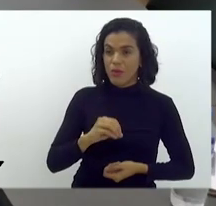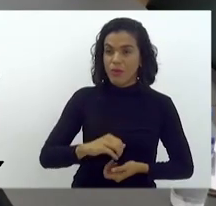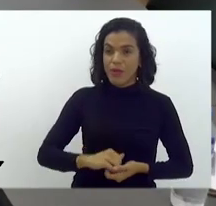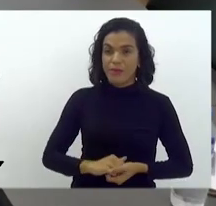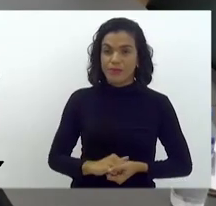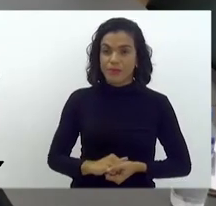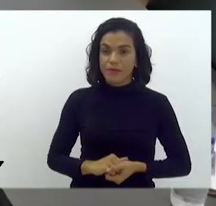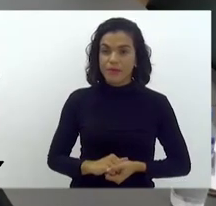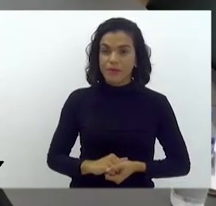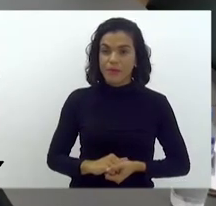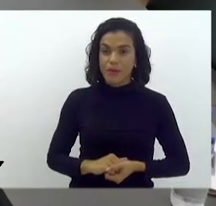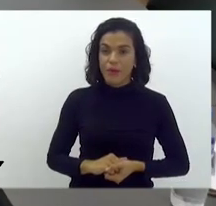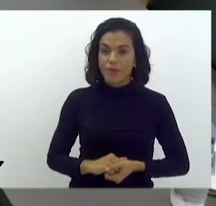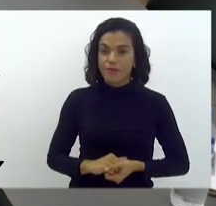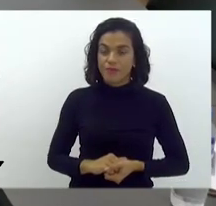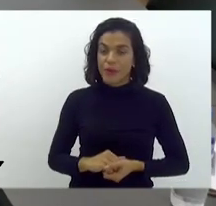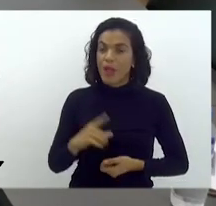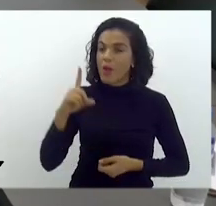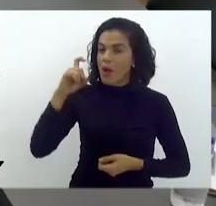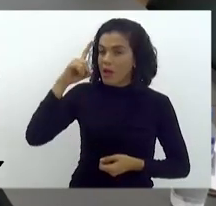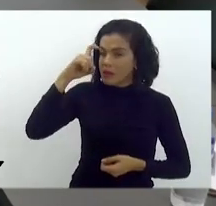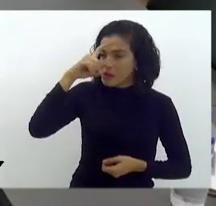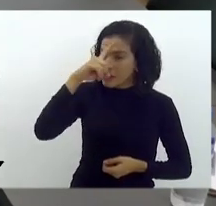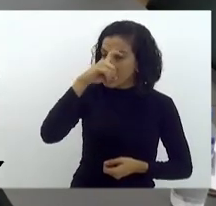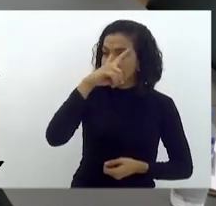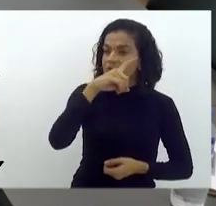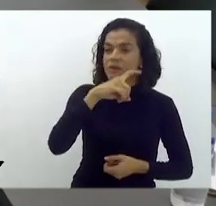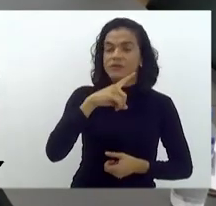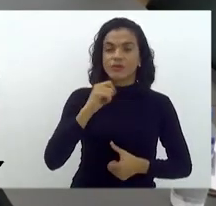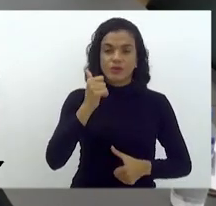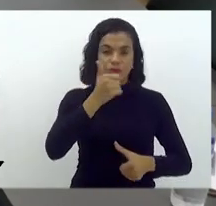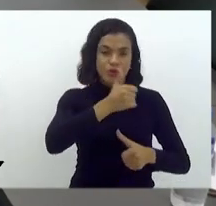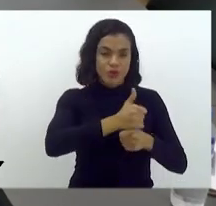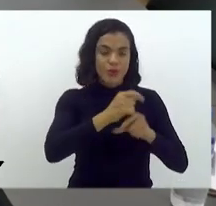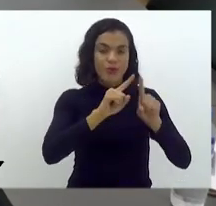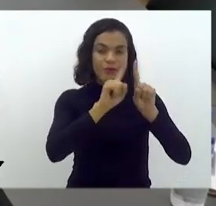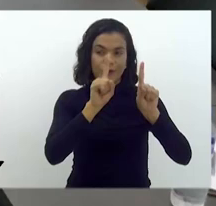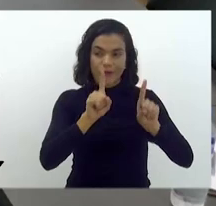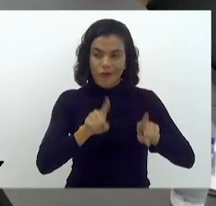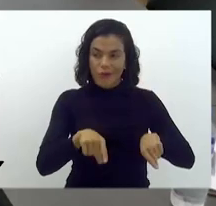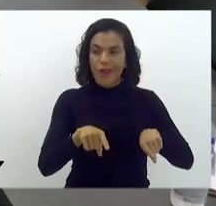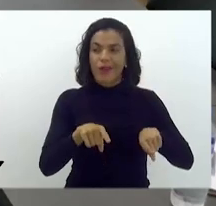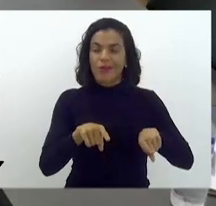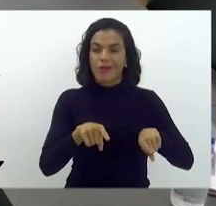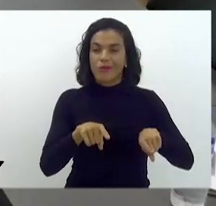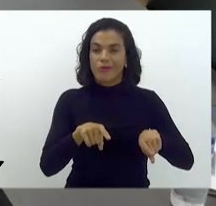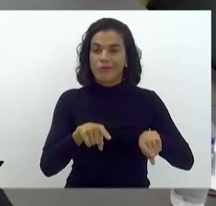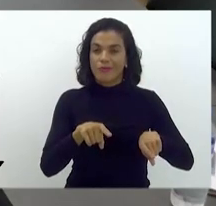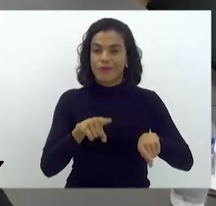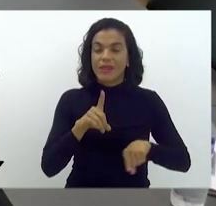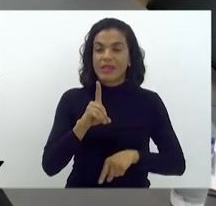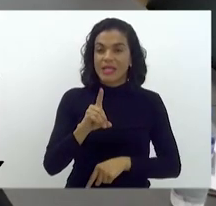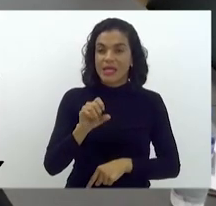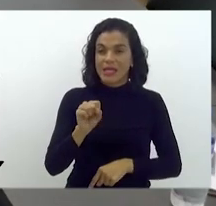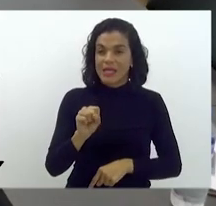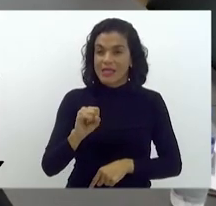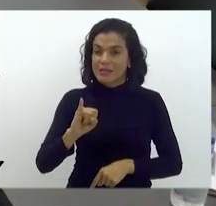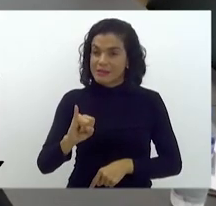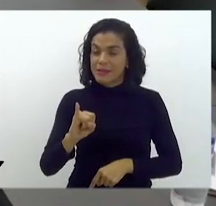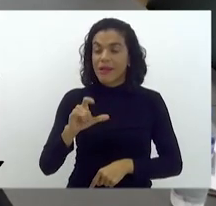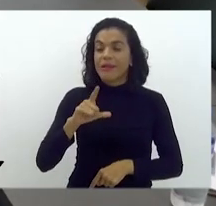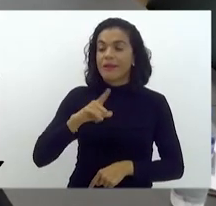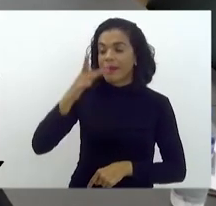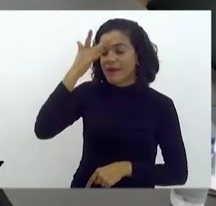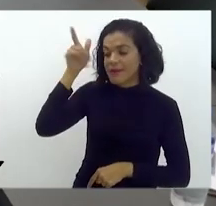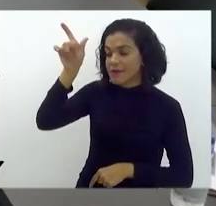eu acho que hoje uma dificuldade grande substituir o efetivo na drci é efetivamente Você tem uma pessoa